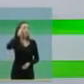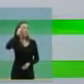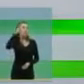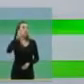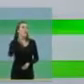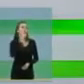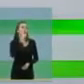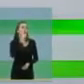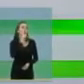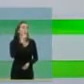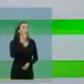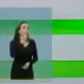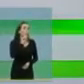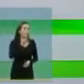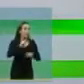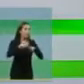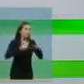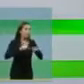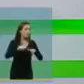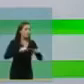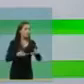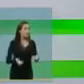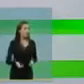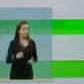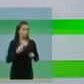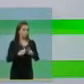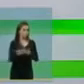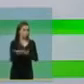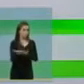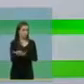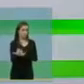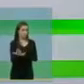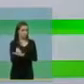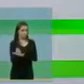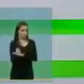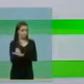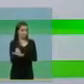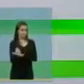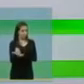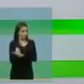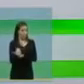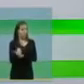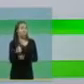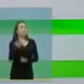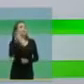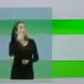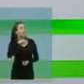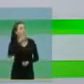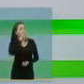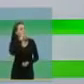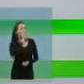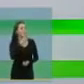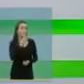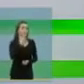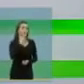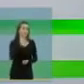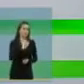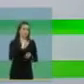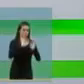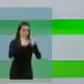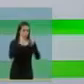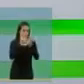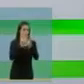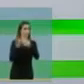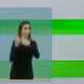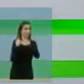oportunidade, que é o emprego. Porque entre jovens, e certamente a mãe e o pai desta